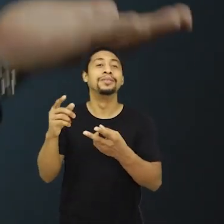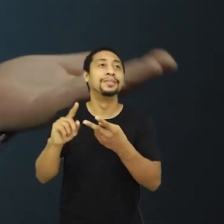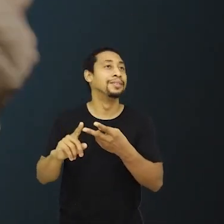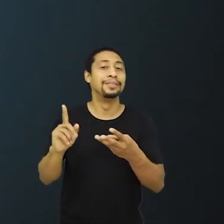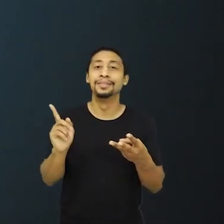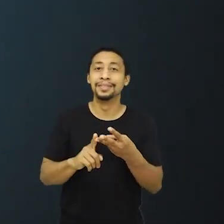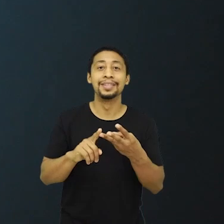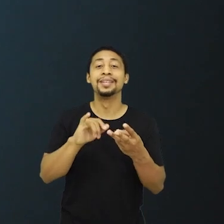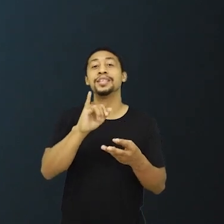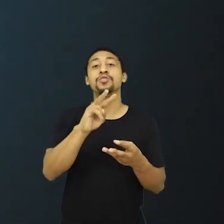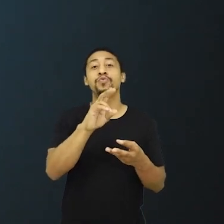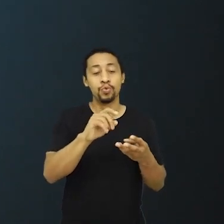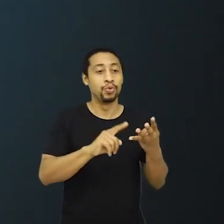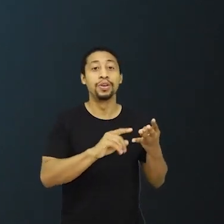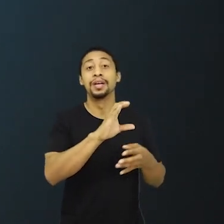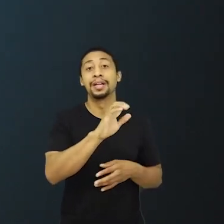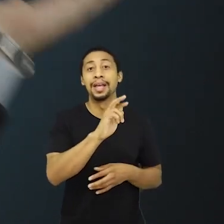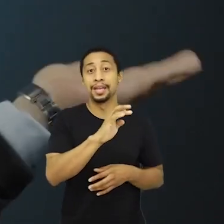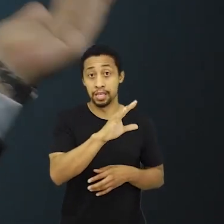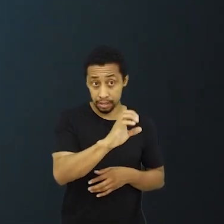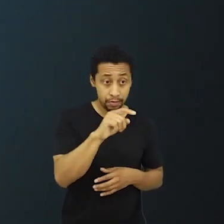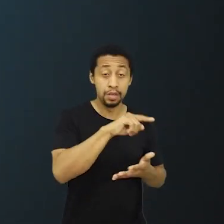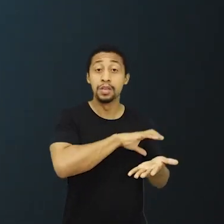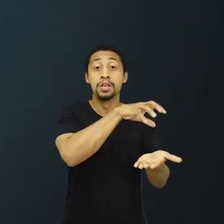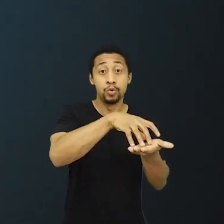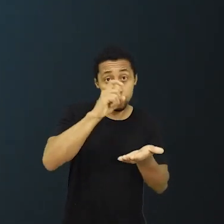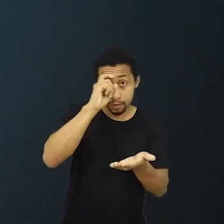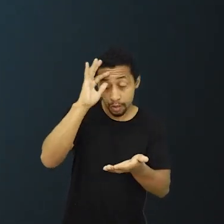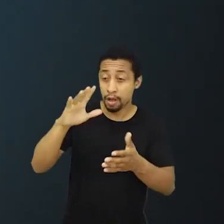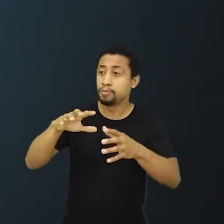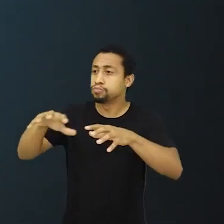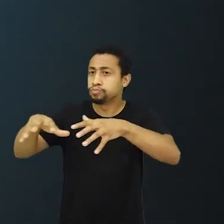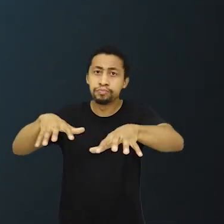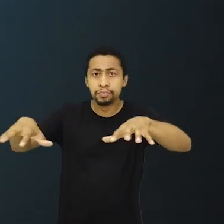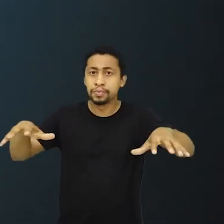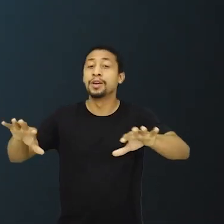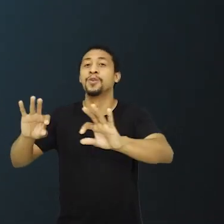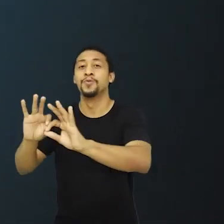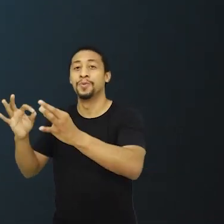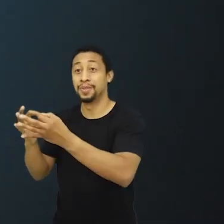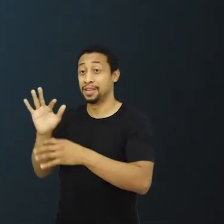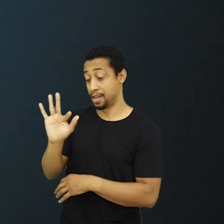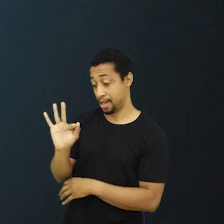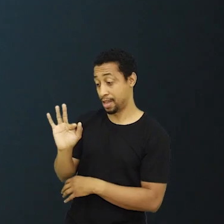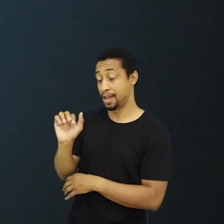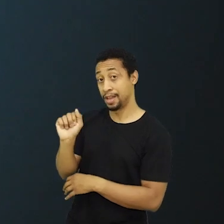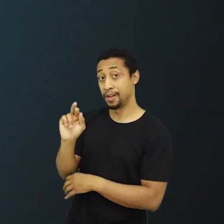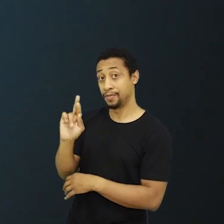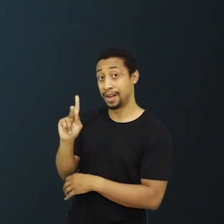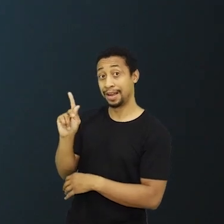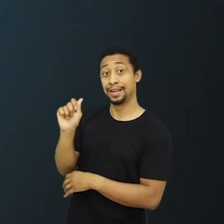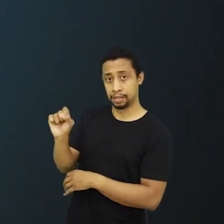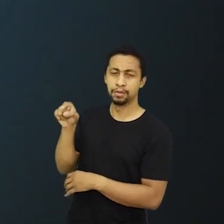do Ivo Herzog, o que veio da Clarice Herzog, o que veio do Instituto Vladimir Herzog, o que veio da família Farkas, que